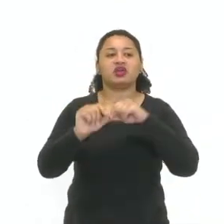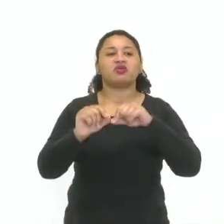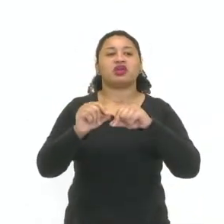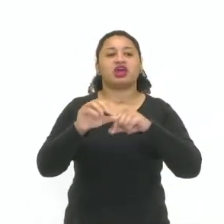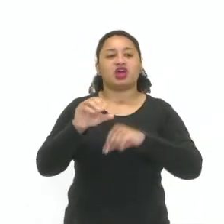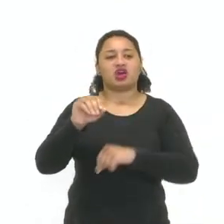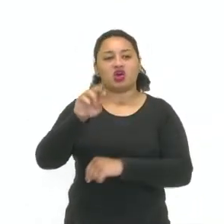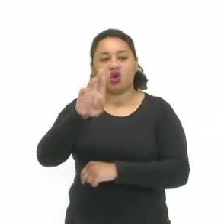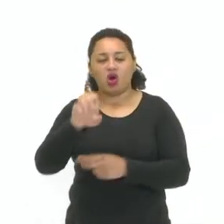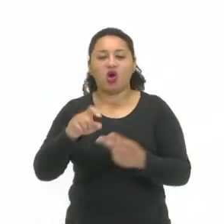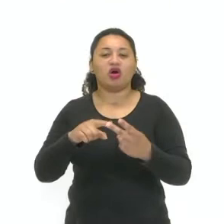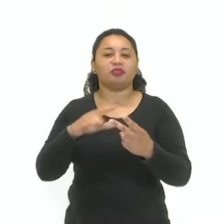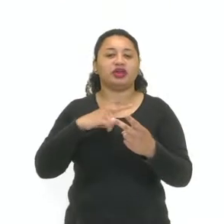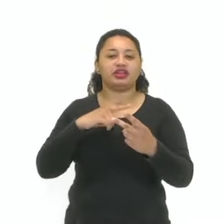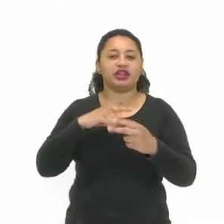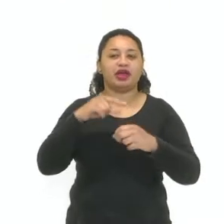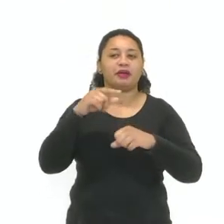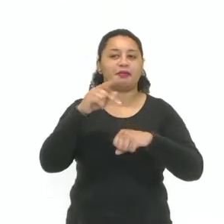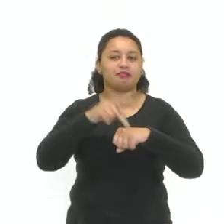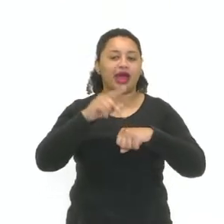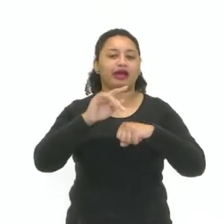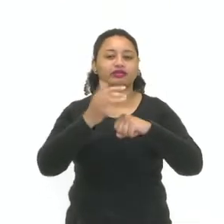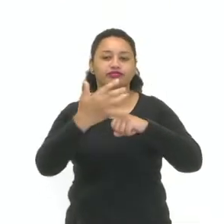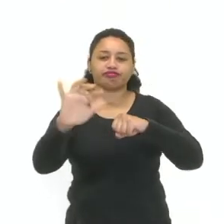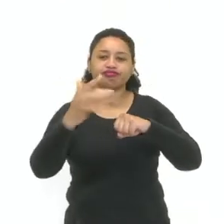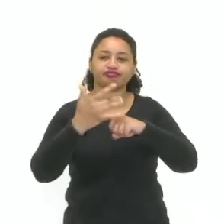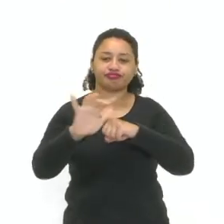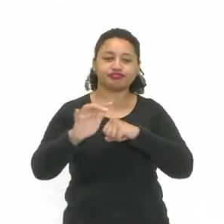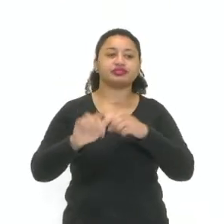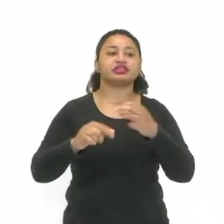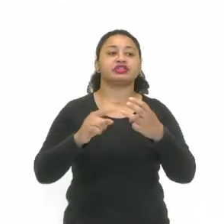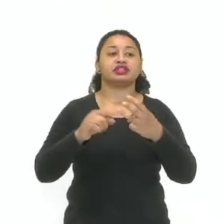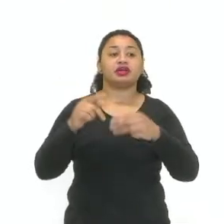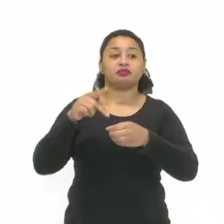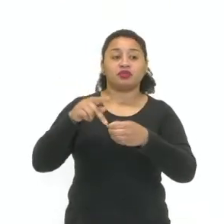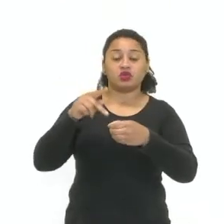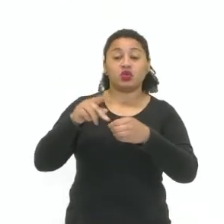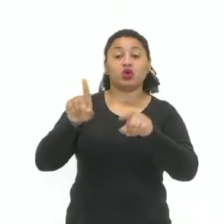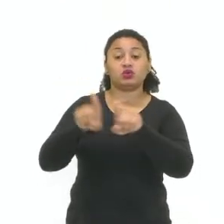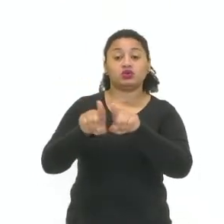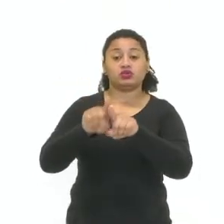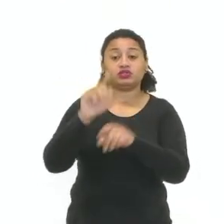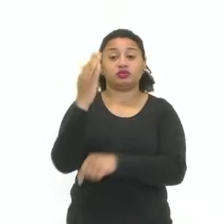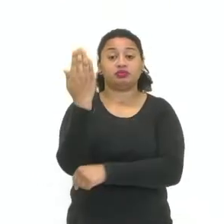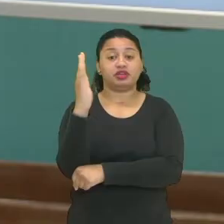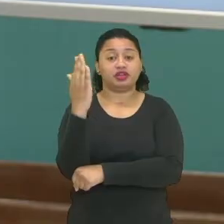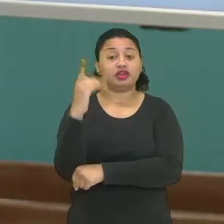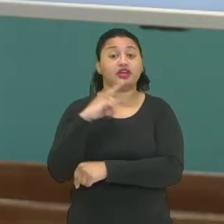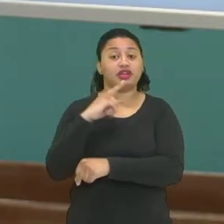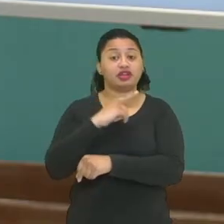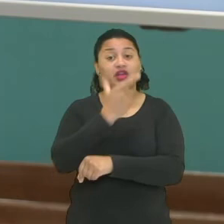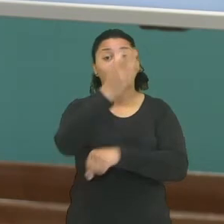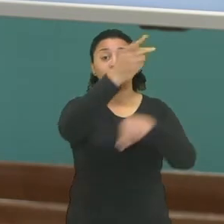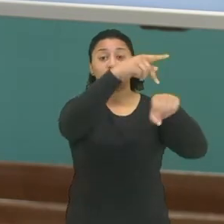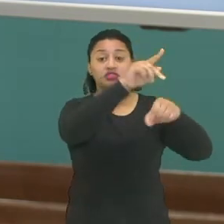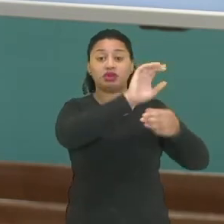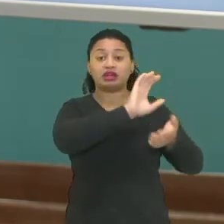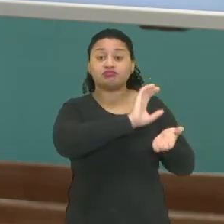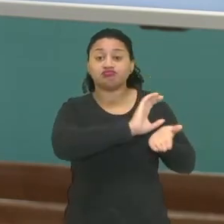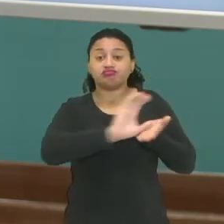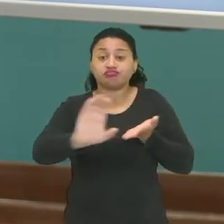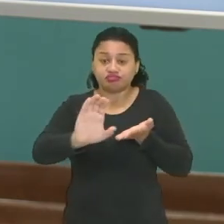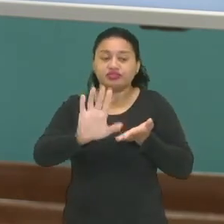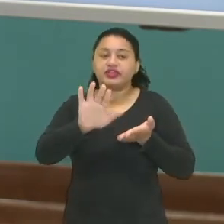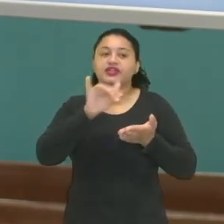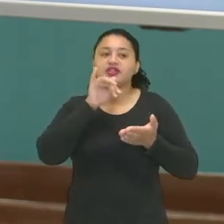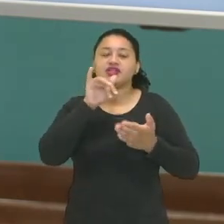mineral, diamante, petróleo e madeira, e vem recebendo investimentos estrangeiros. Então a exploração da floresta, por